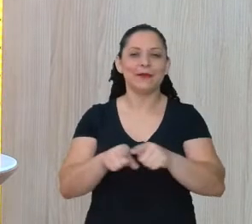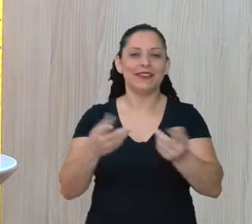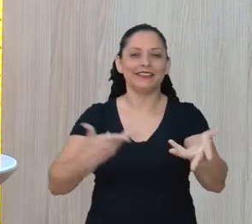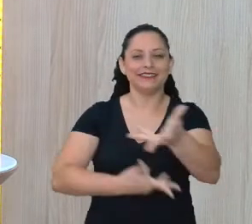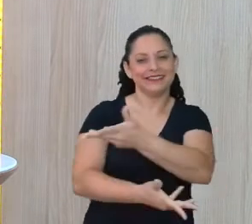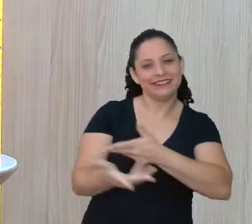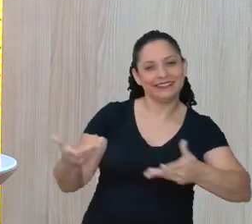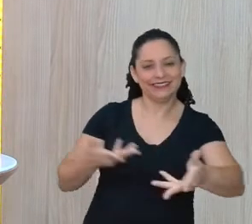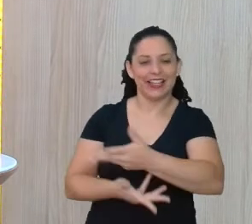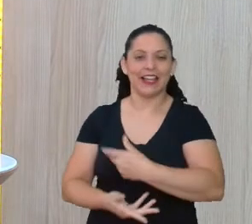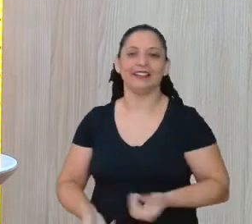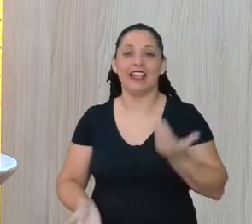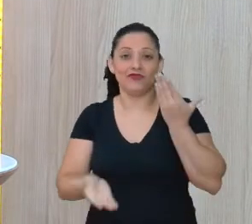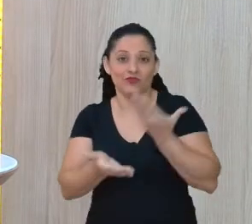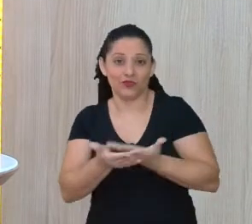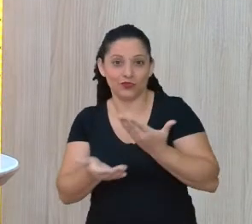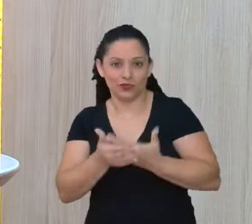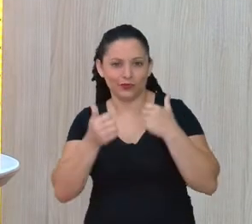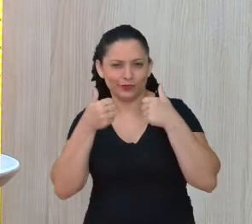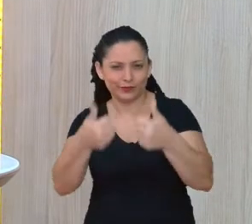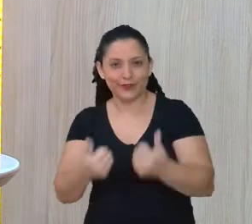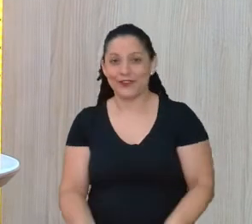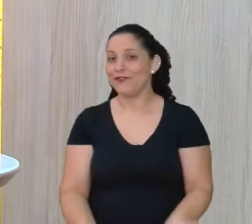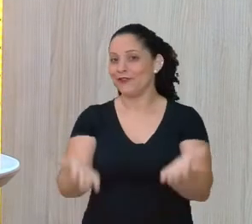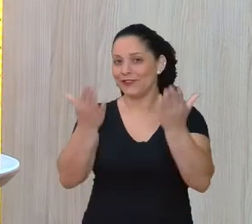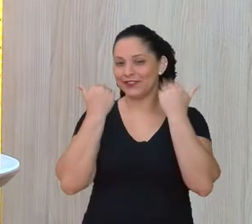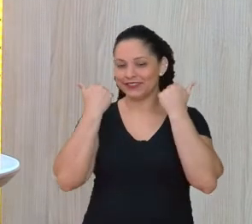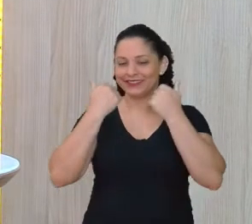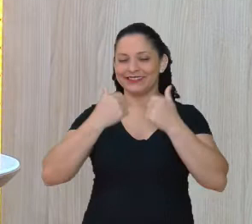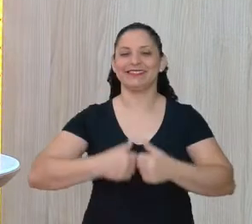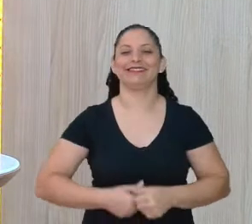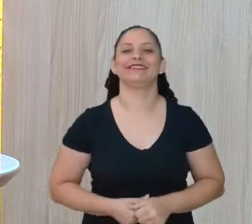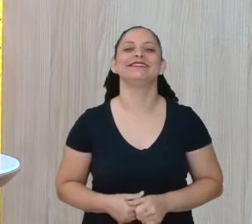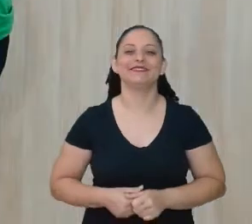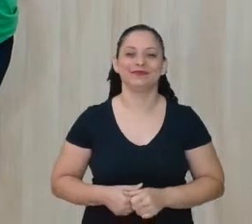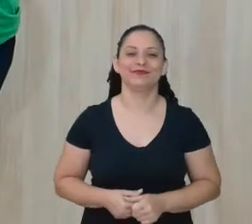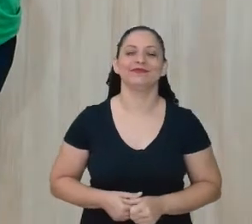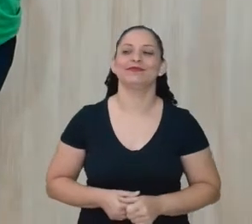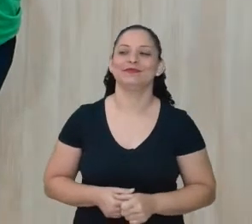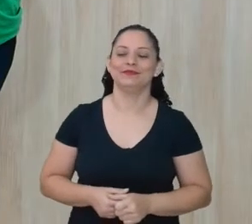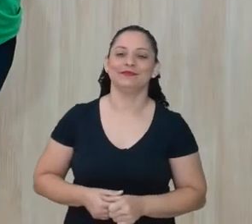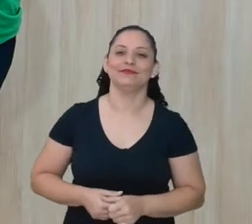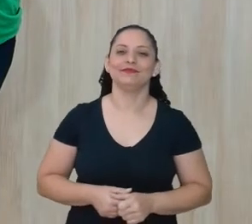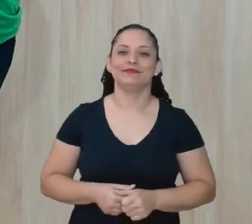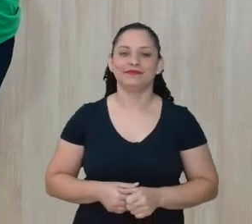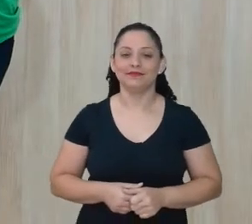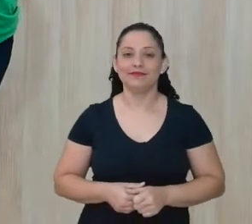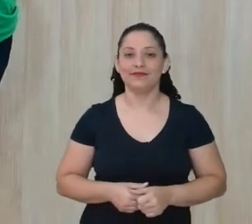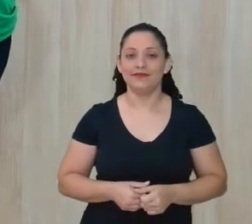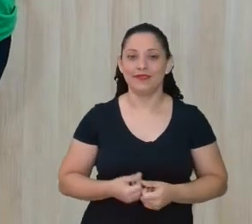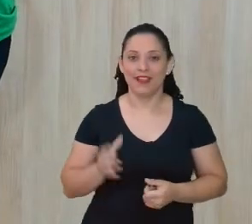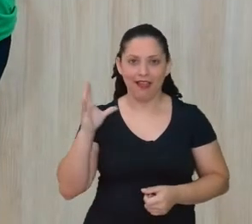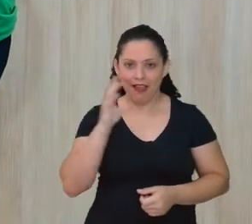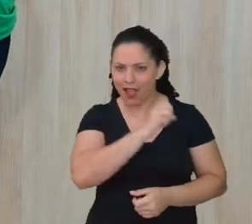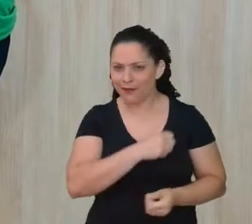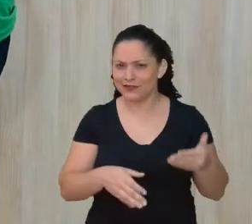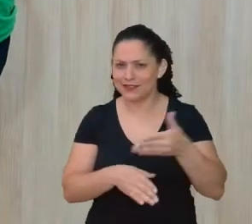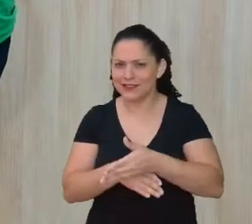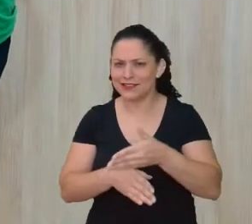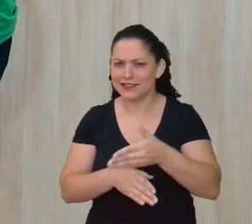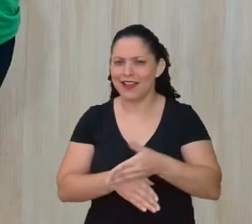tá bom? Então, bons estudos e vamos embora, né, Carol? Exatamente, vamos embora. Então acessa aí